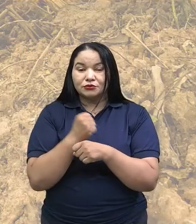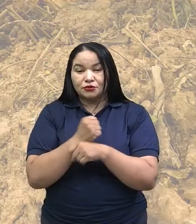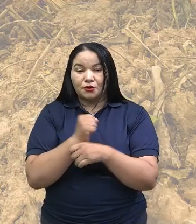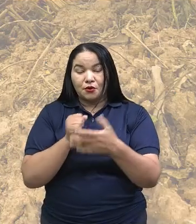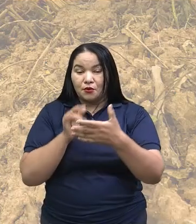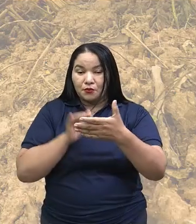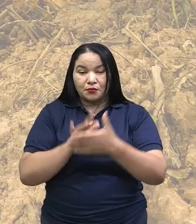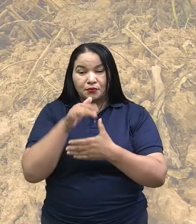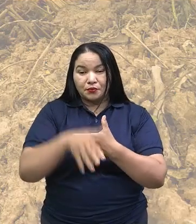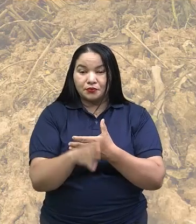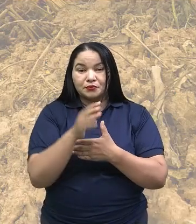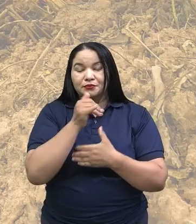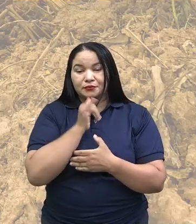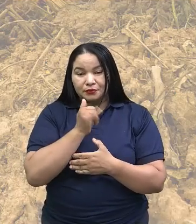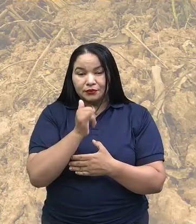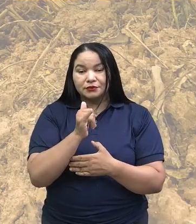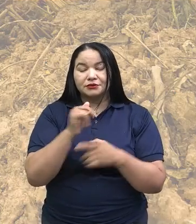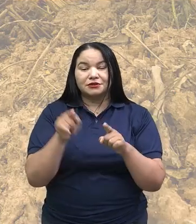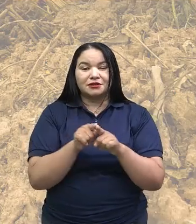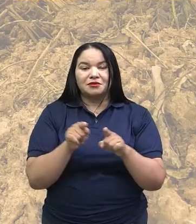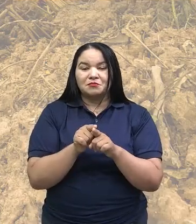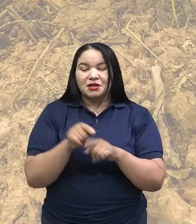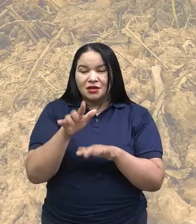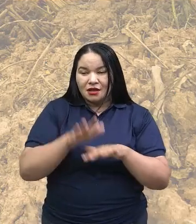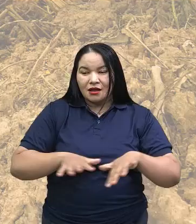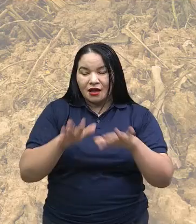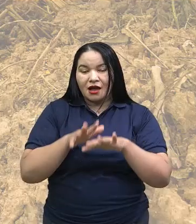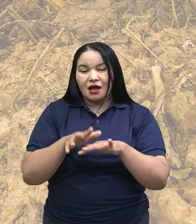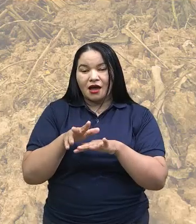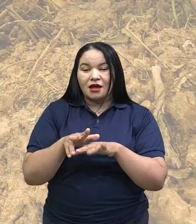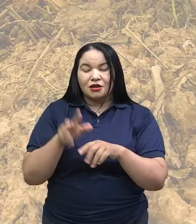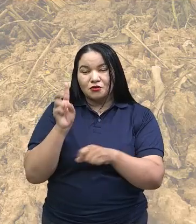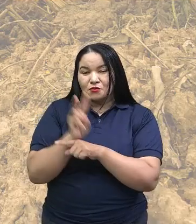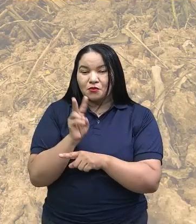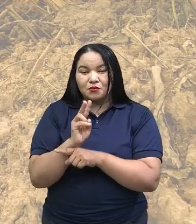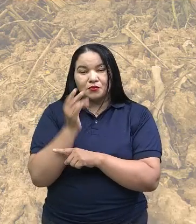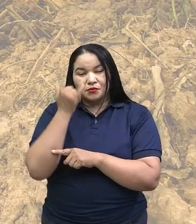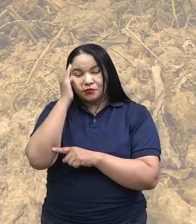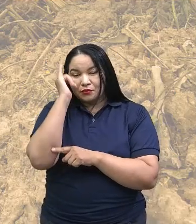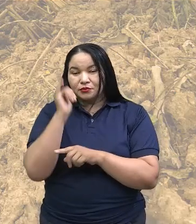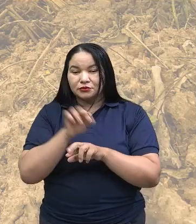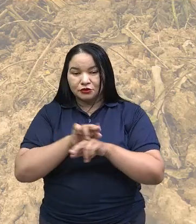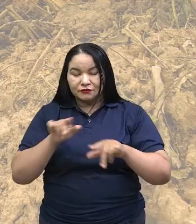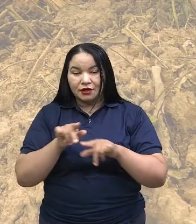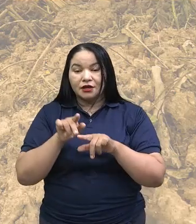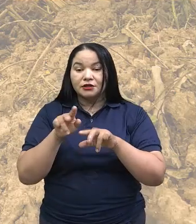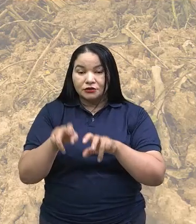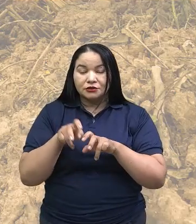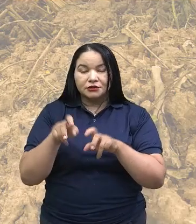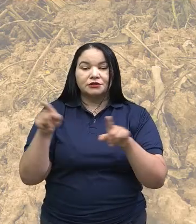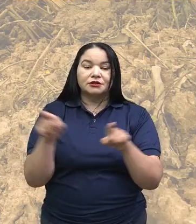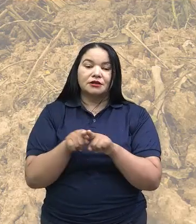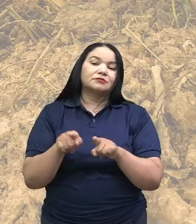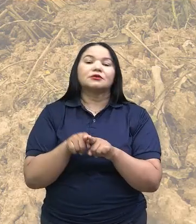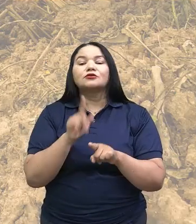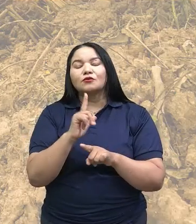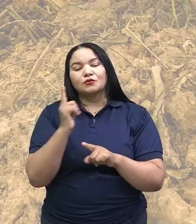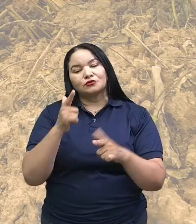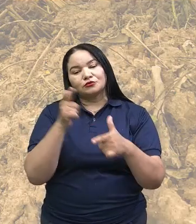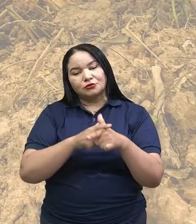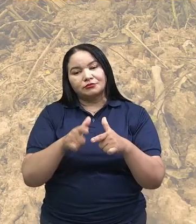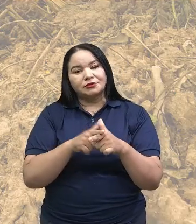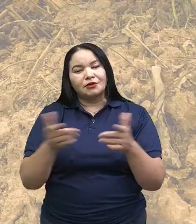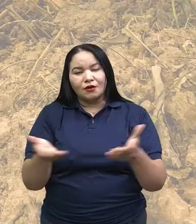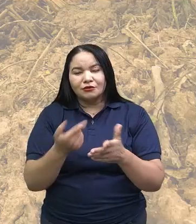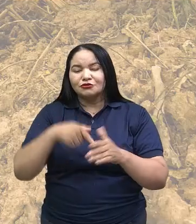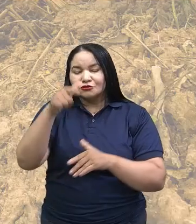de agricultura, de pecuária, mas temos outros problemas também. Isso não é? mesmo. E aí eu faço novamente a